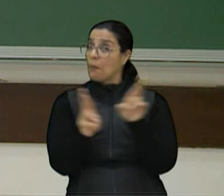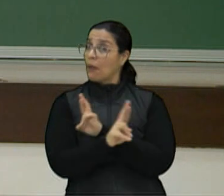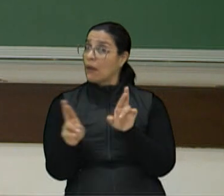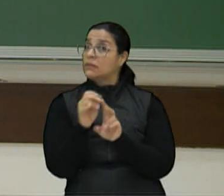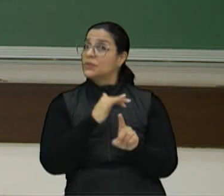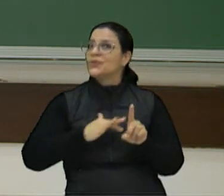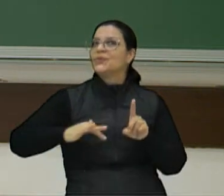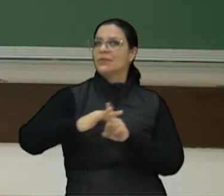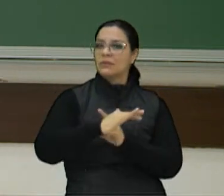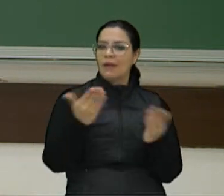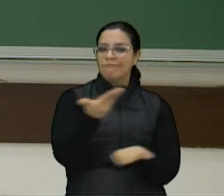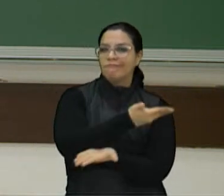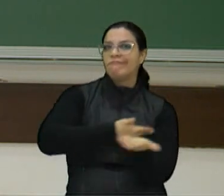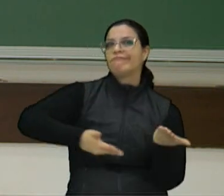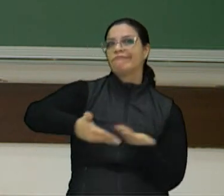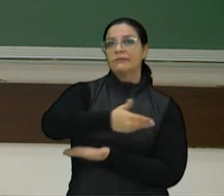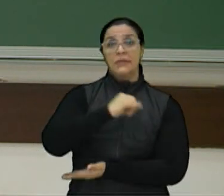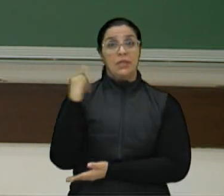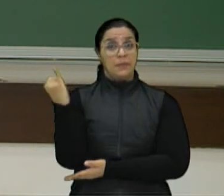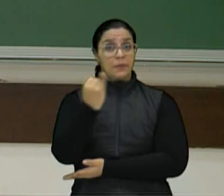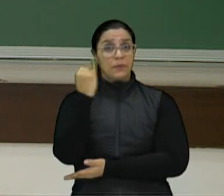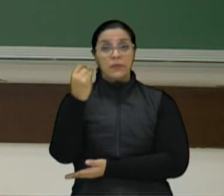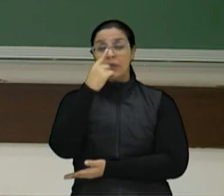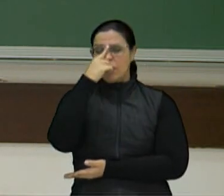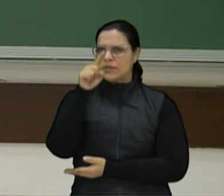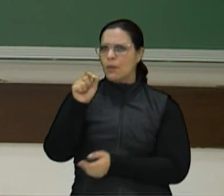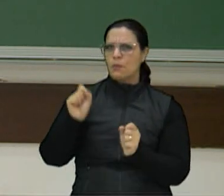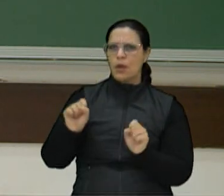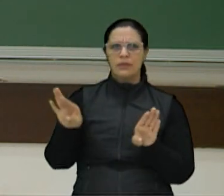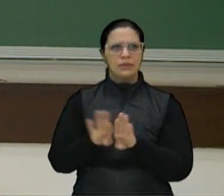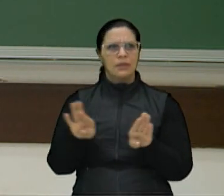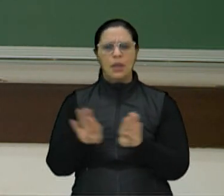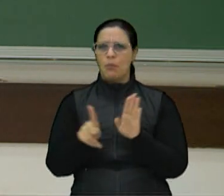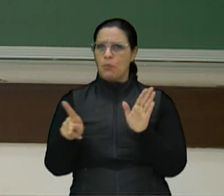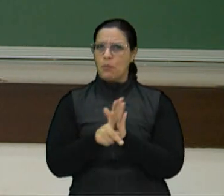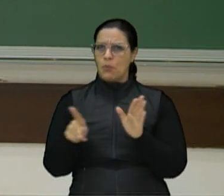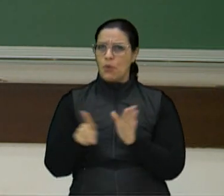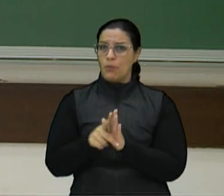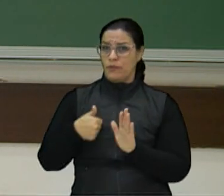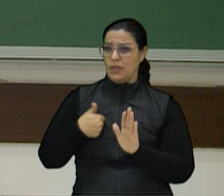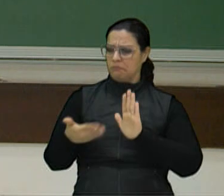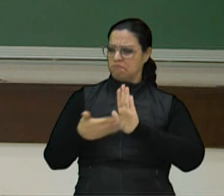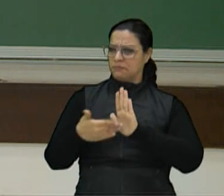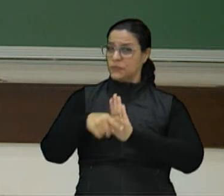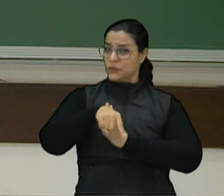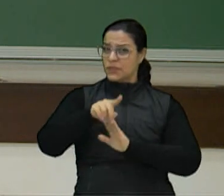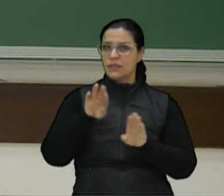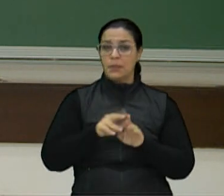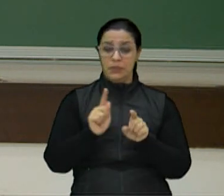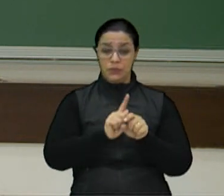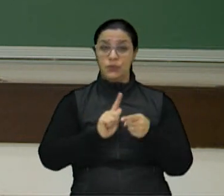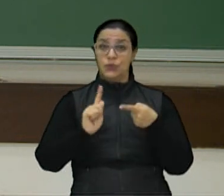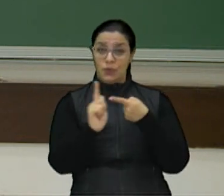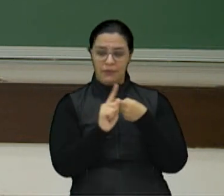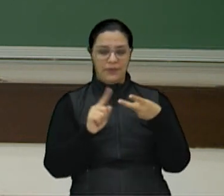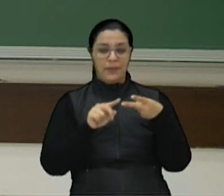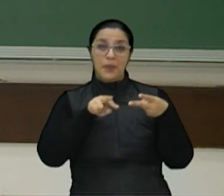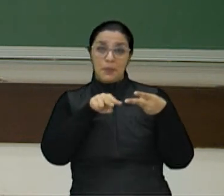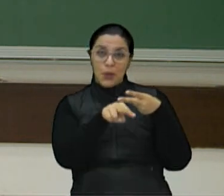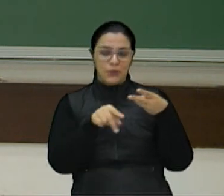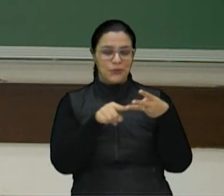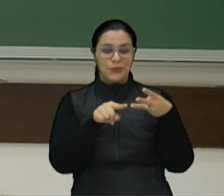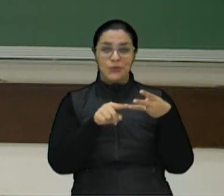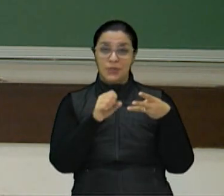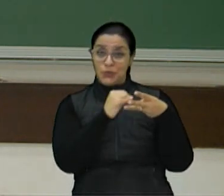social importante. Olha, você pode usar isso pode ser cobrado para vocês na geografia, na biologia,